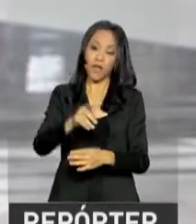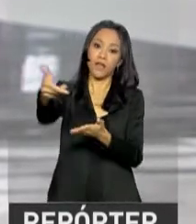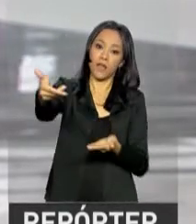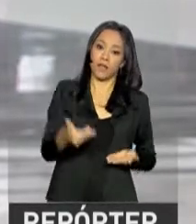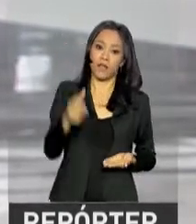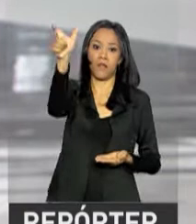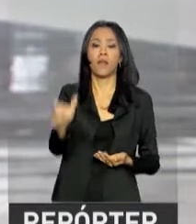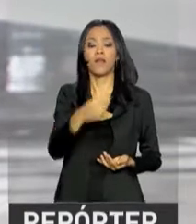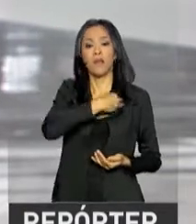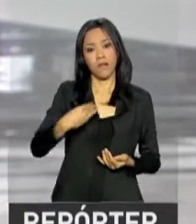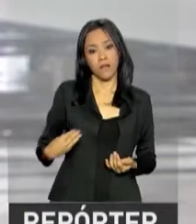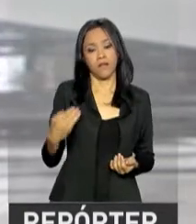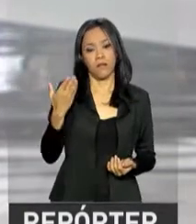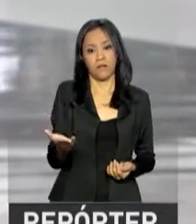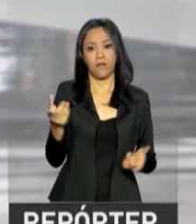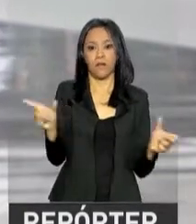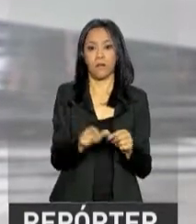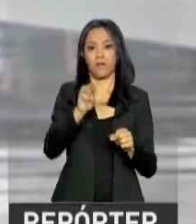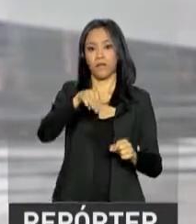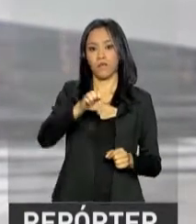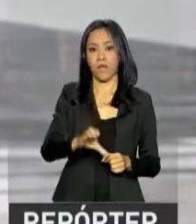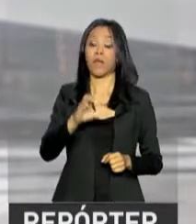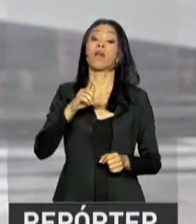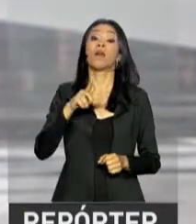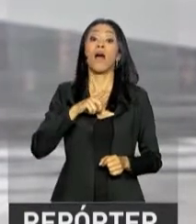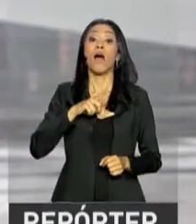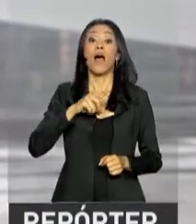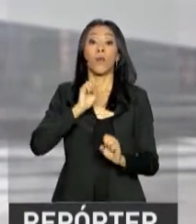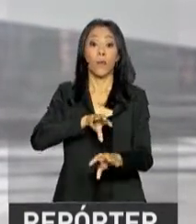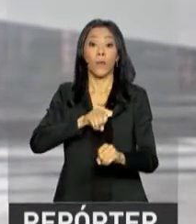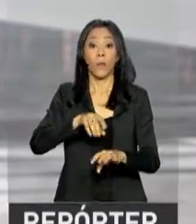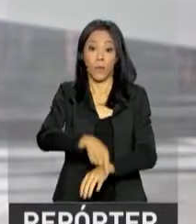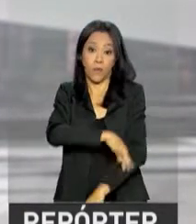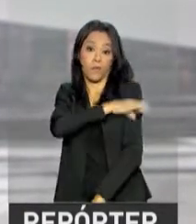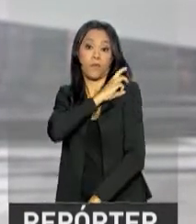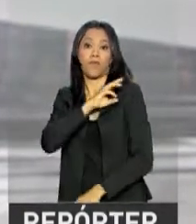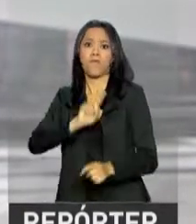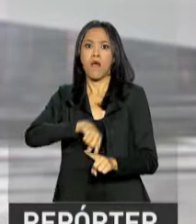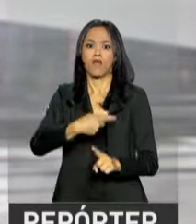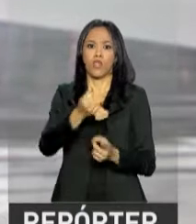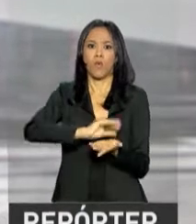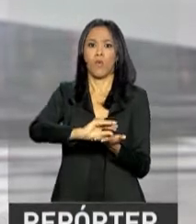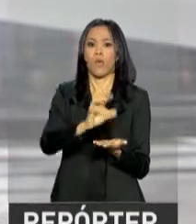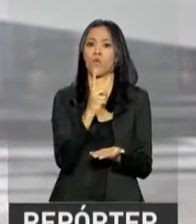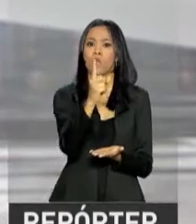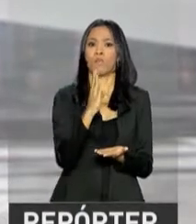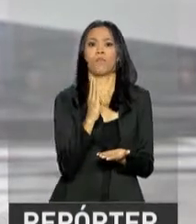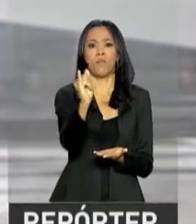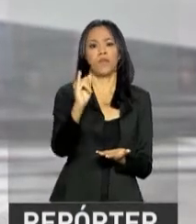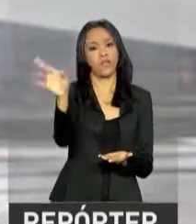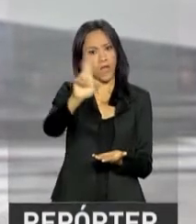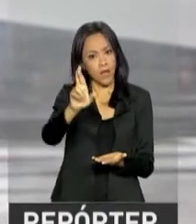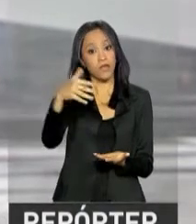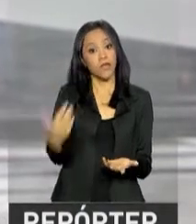do seu filho e à educação básica vai contar com mais 1 bilhão de reais o anúncio foi feito pelo presidente michel temer o governo